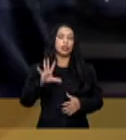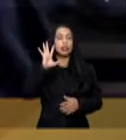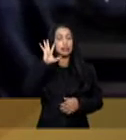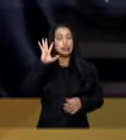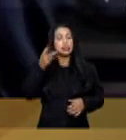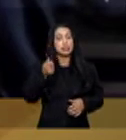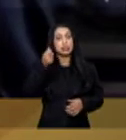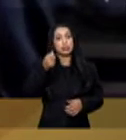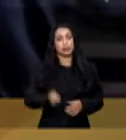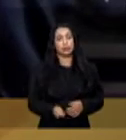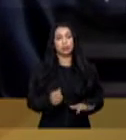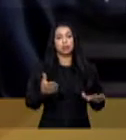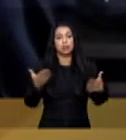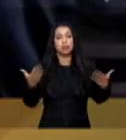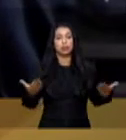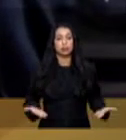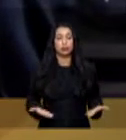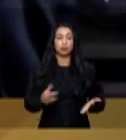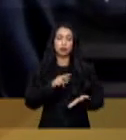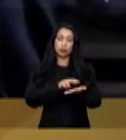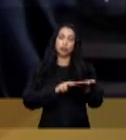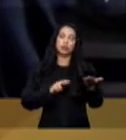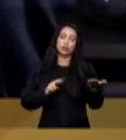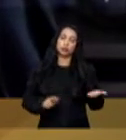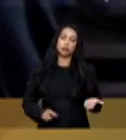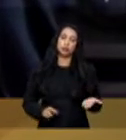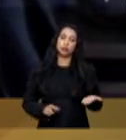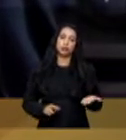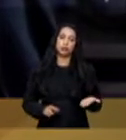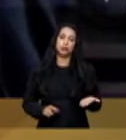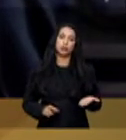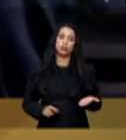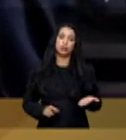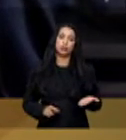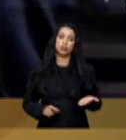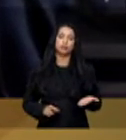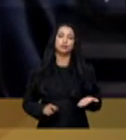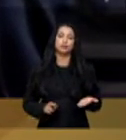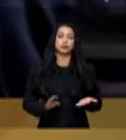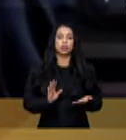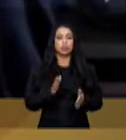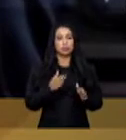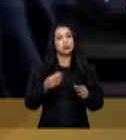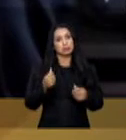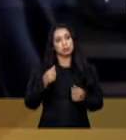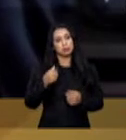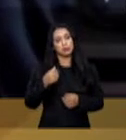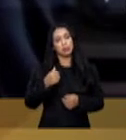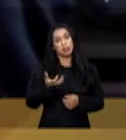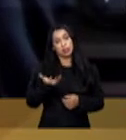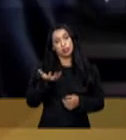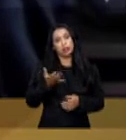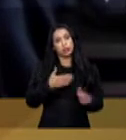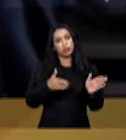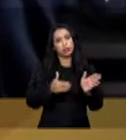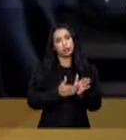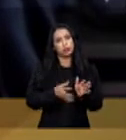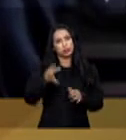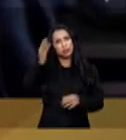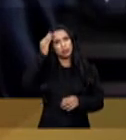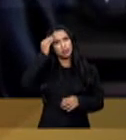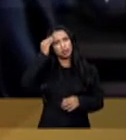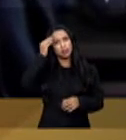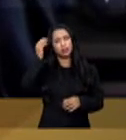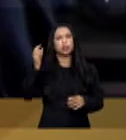é, presidente, o breve relatório que espero ter sido suficiente para que todos compreendessem a controvérsia